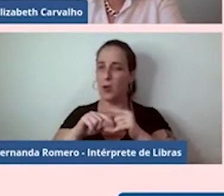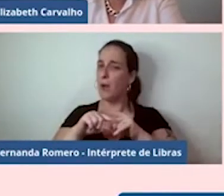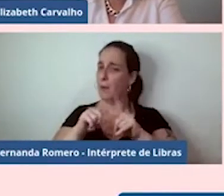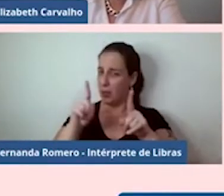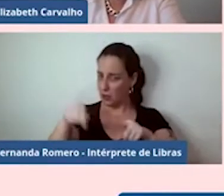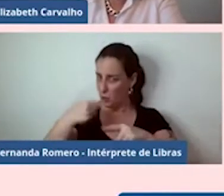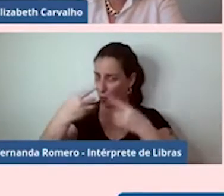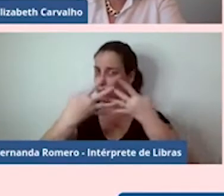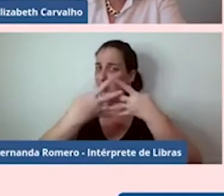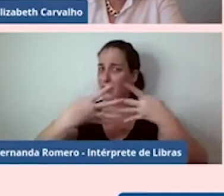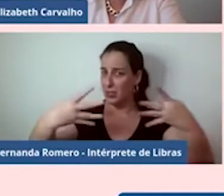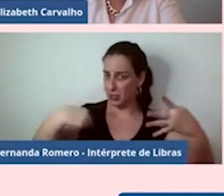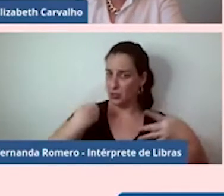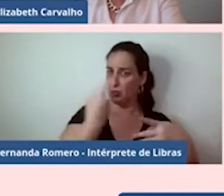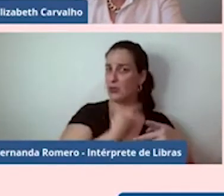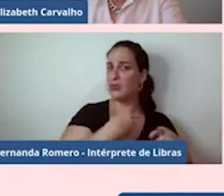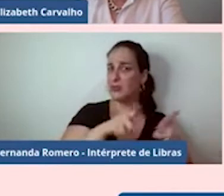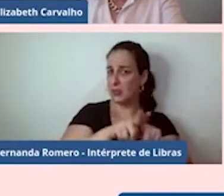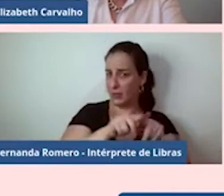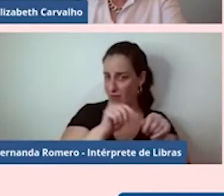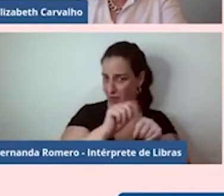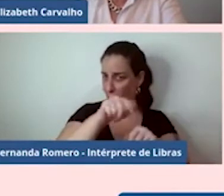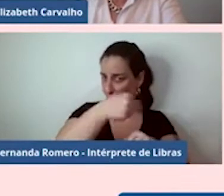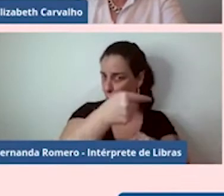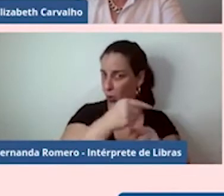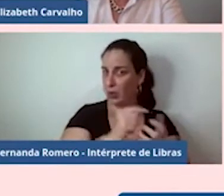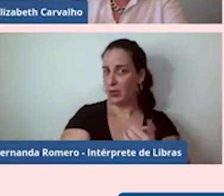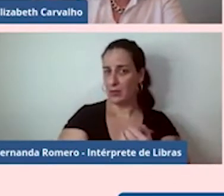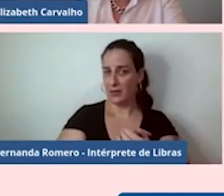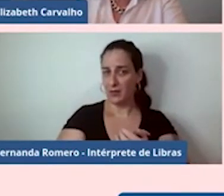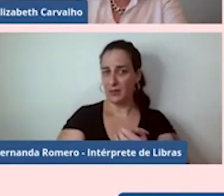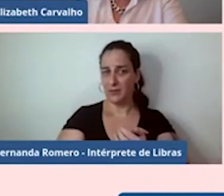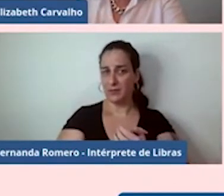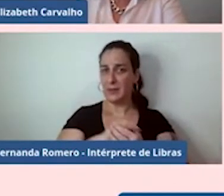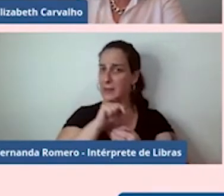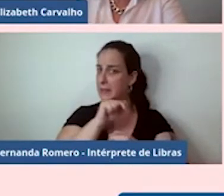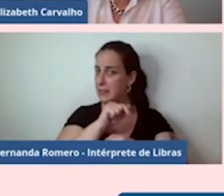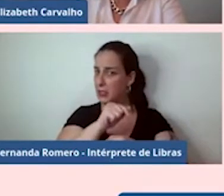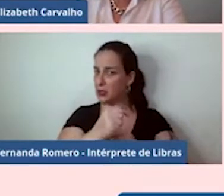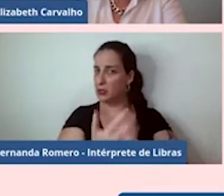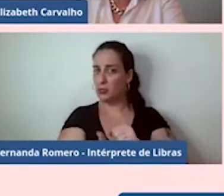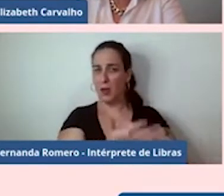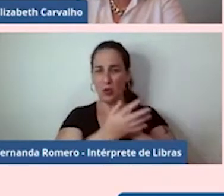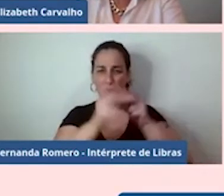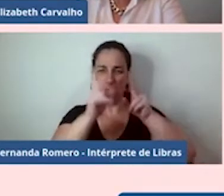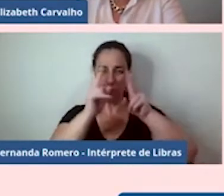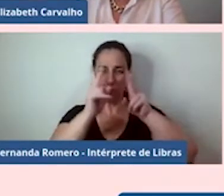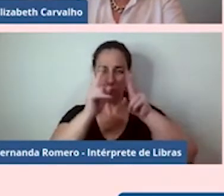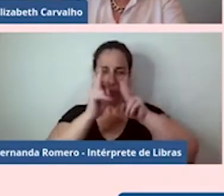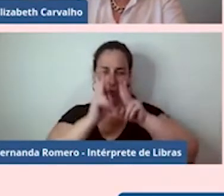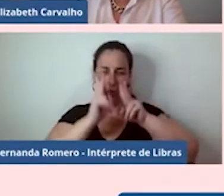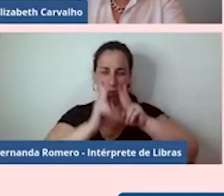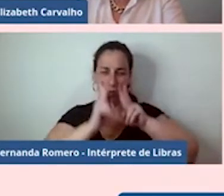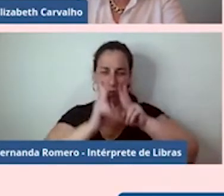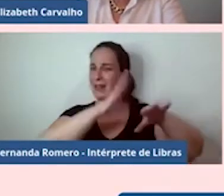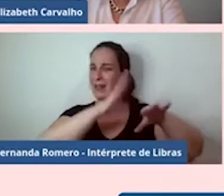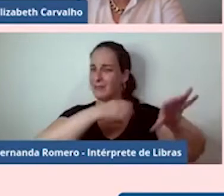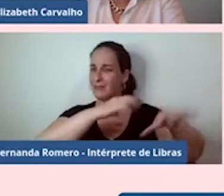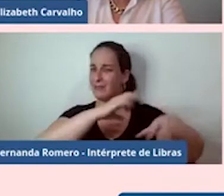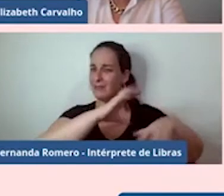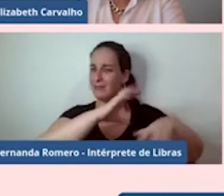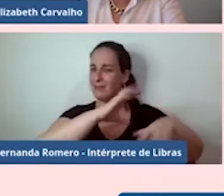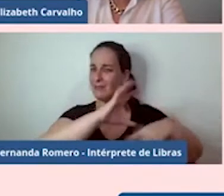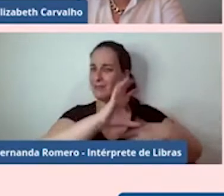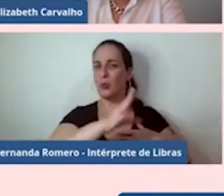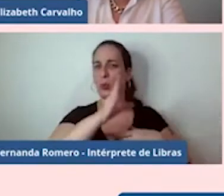a gente forma hoje em dia? Né? E quantas outras, isso faz com que a gente tenha olhares mais empáticos, né? Que a gente conheça